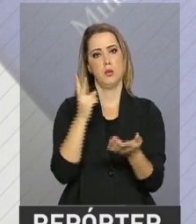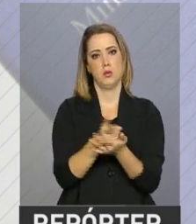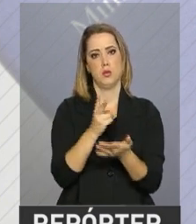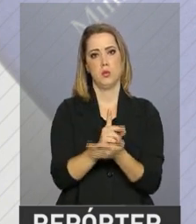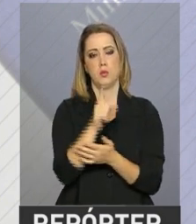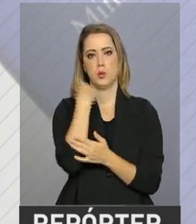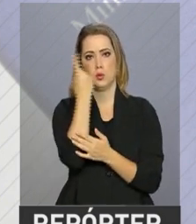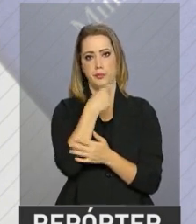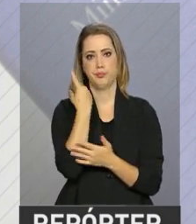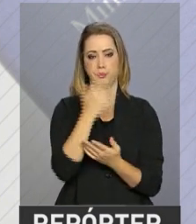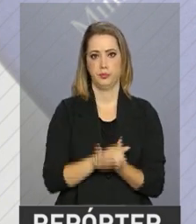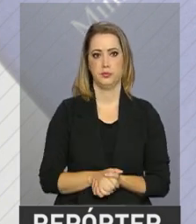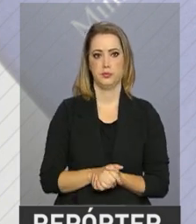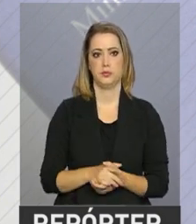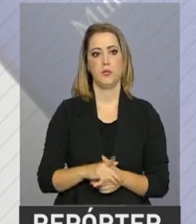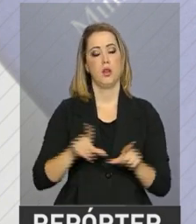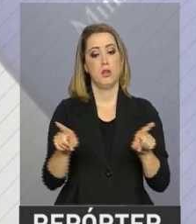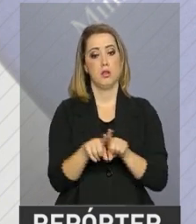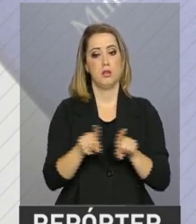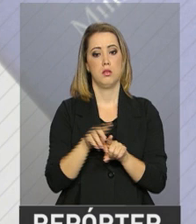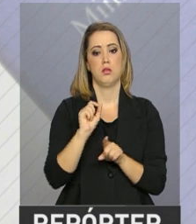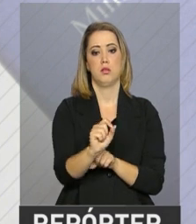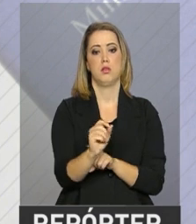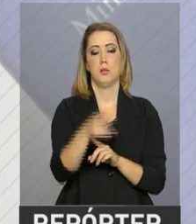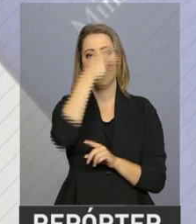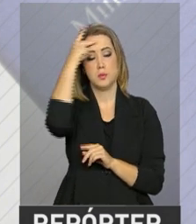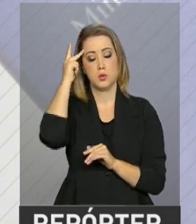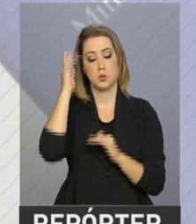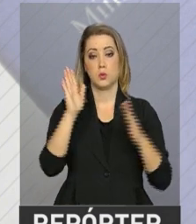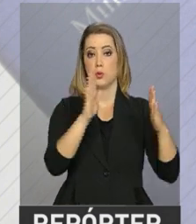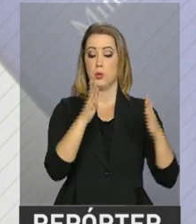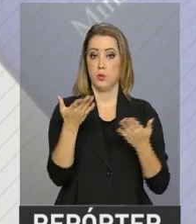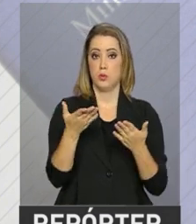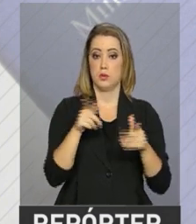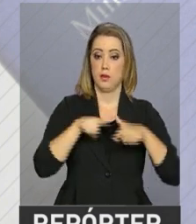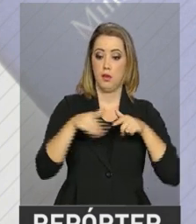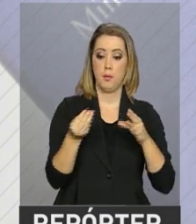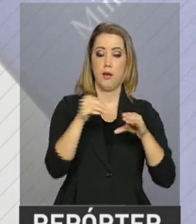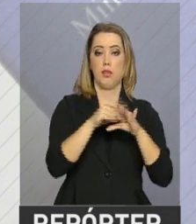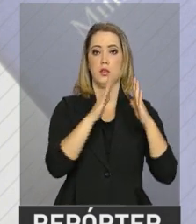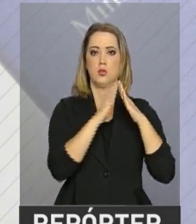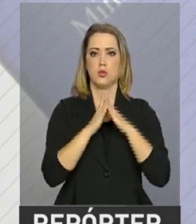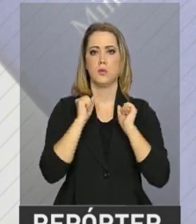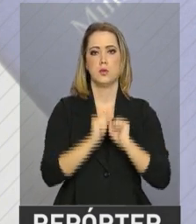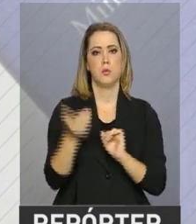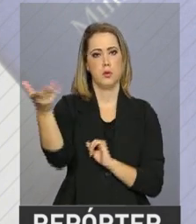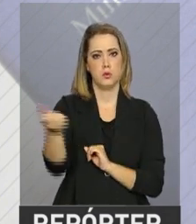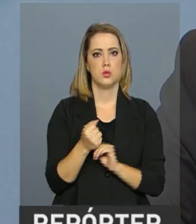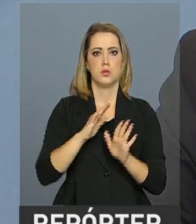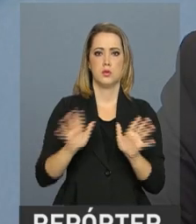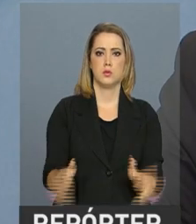num banco de horas Além disso trabalhadores que continuam suas atividades em casa poderão receber por